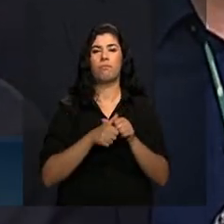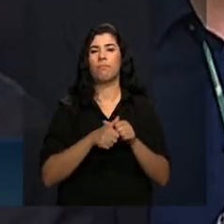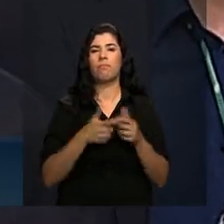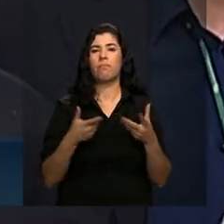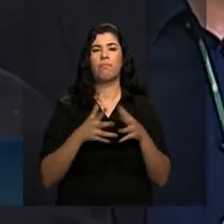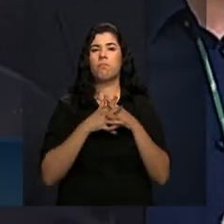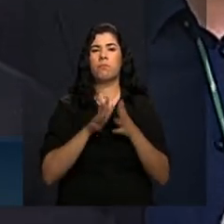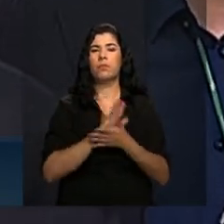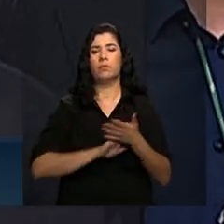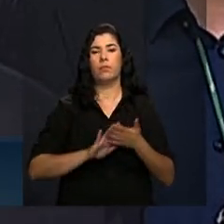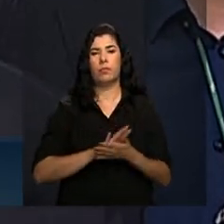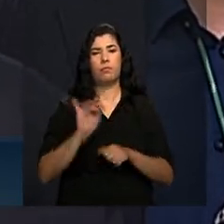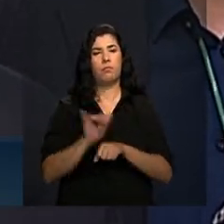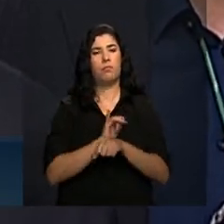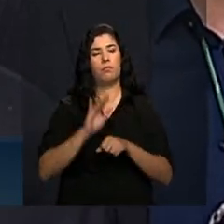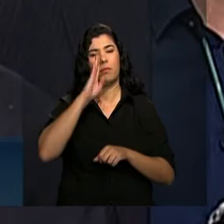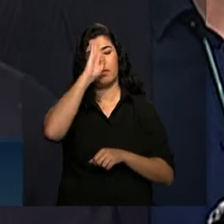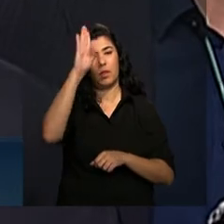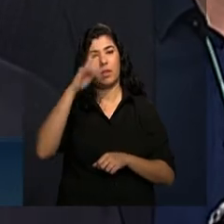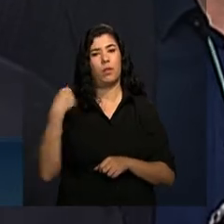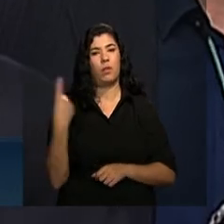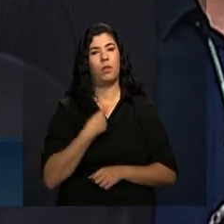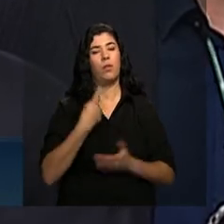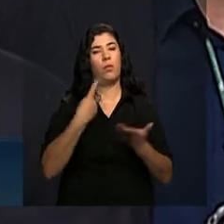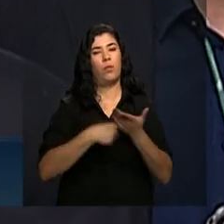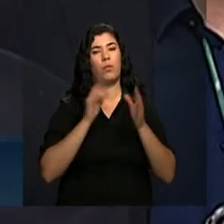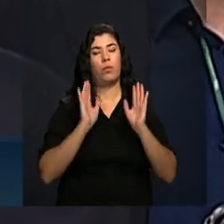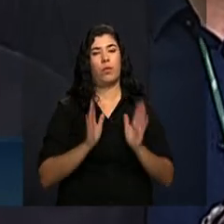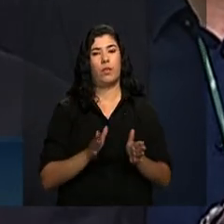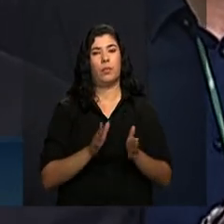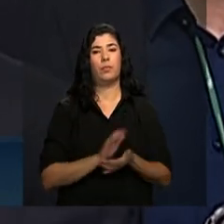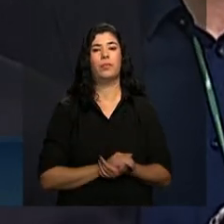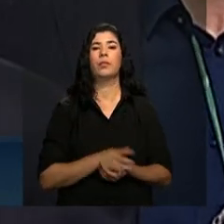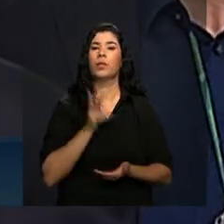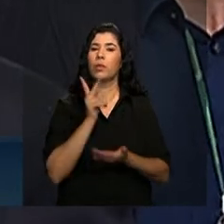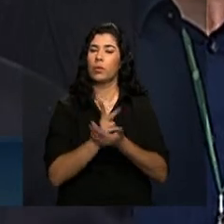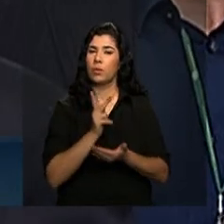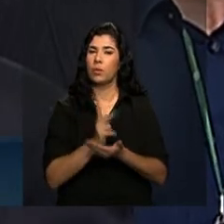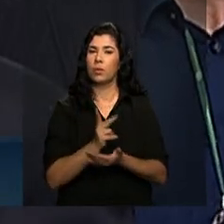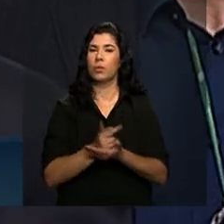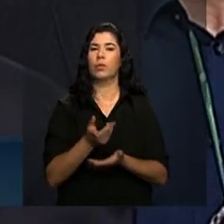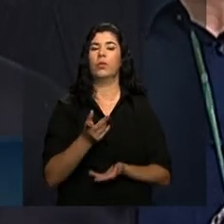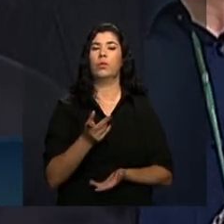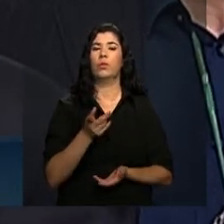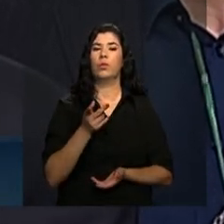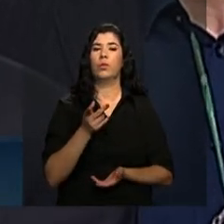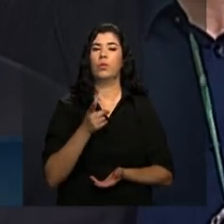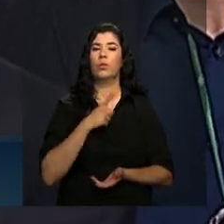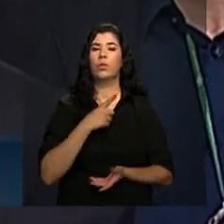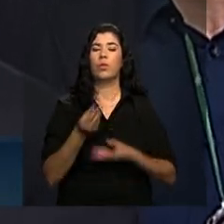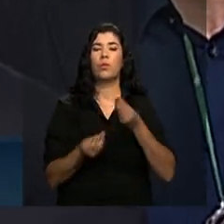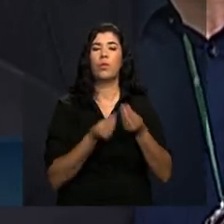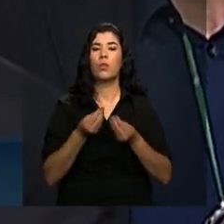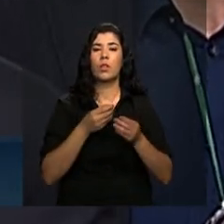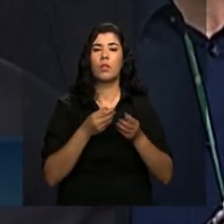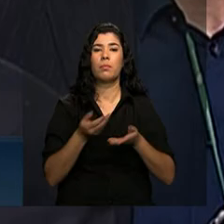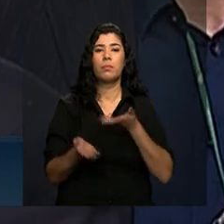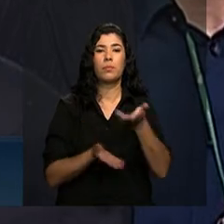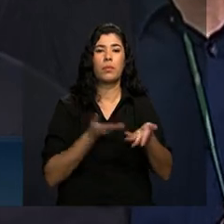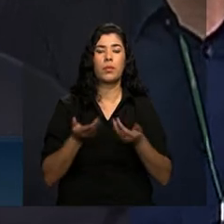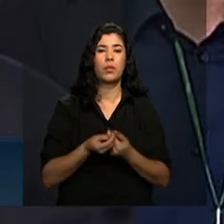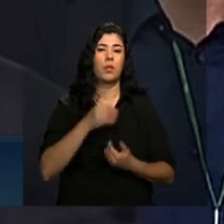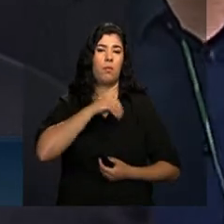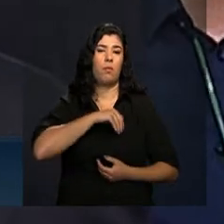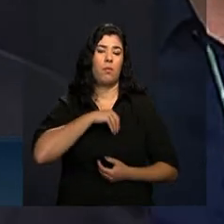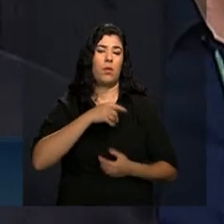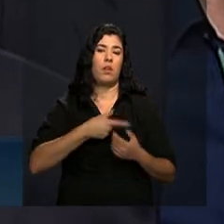estratégia principal. Portanto, nós chegamos a um acordo. Aquilo que foi de manter a maneira anterior de remunerar,